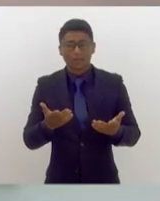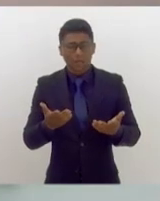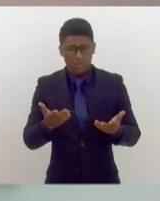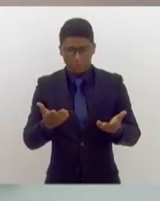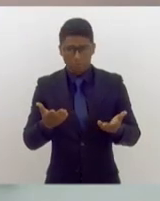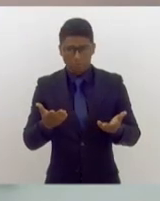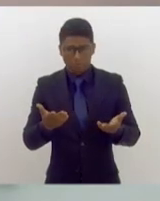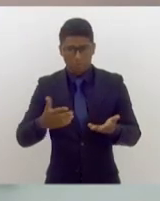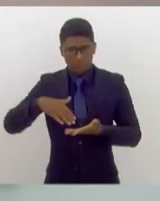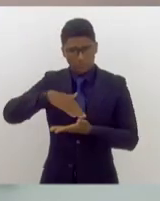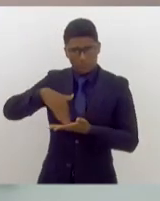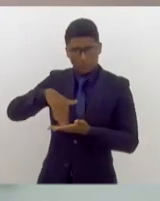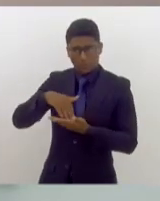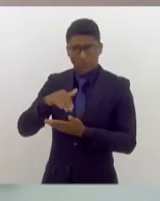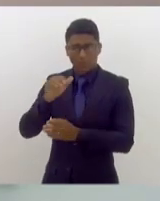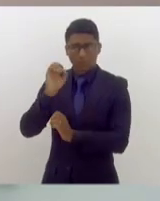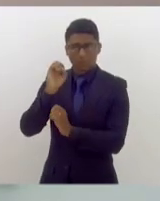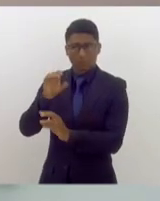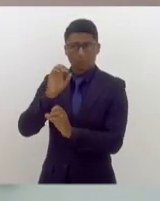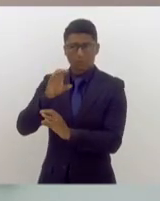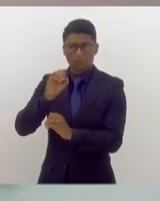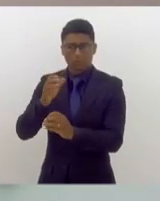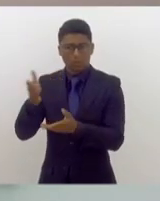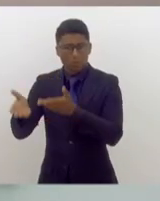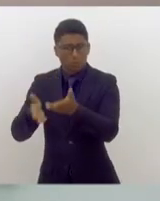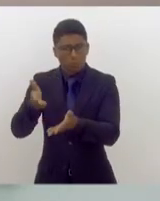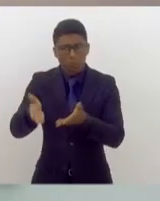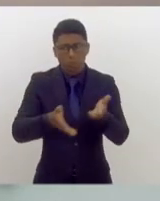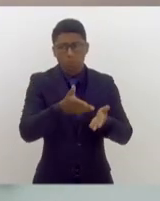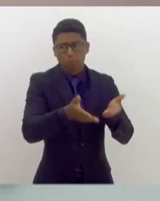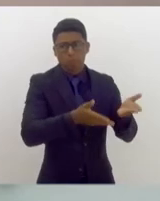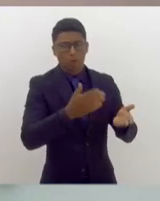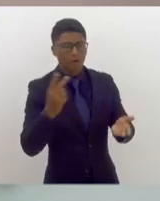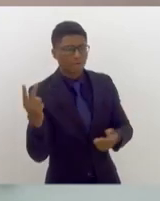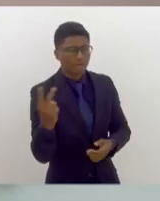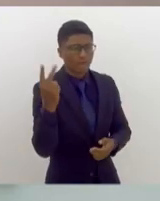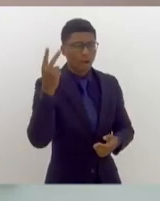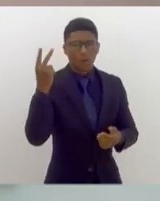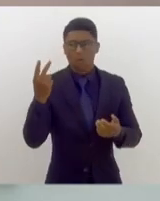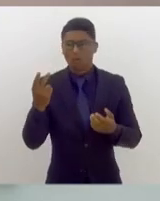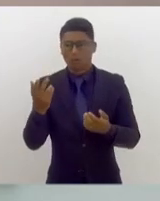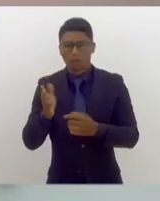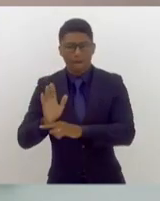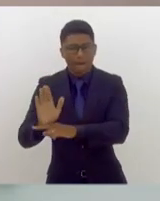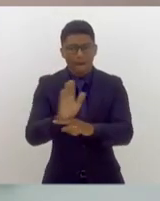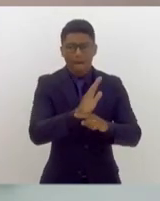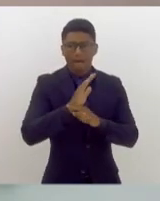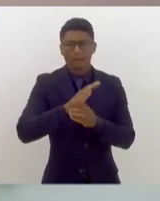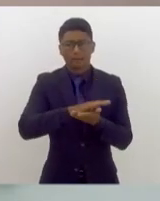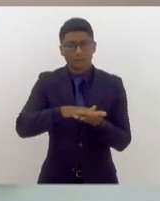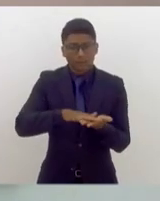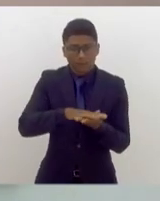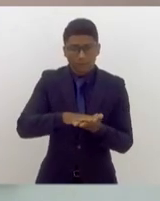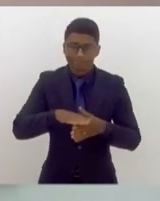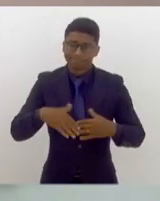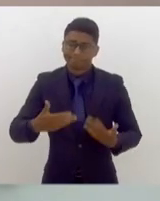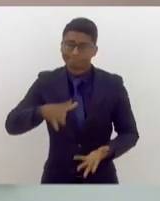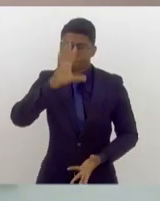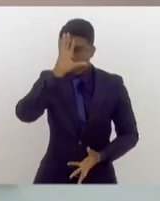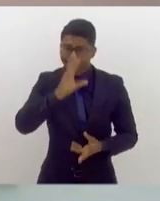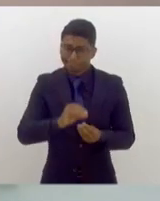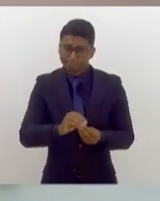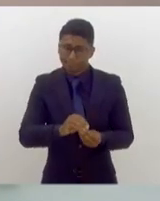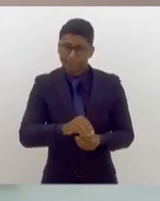pela Secretaria de Educação. Então, acho que ter, nesse primeiro debate, a presença